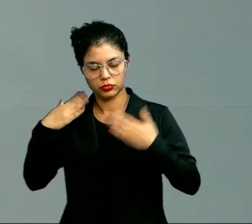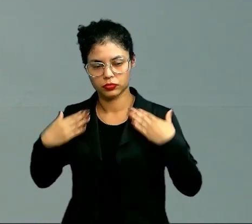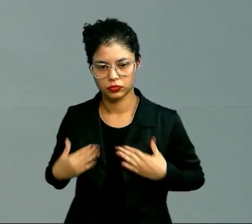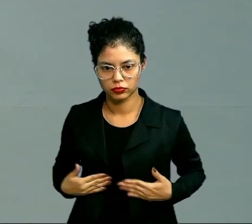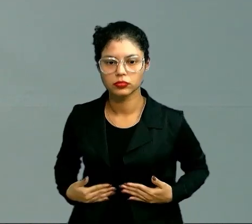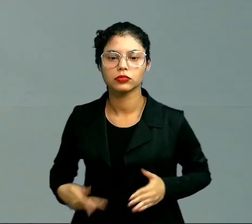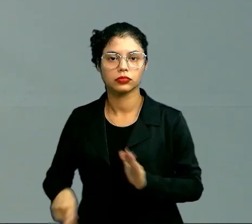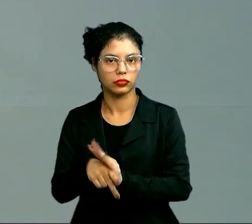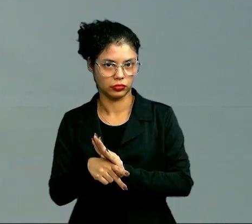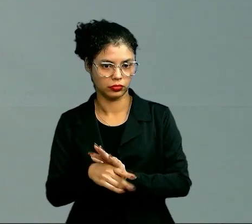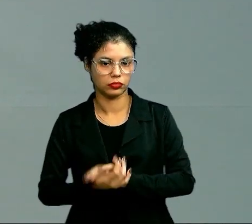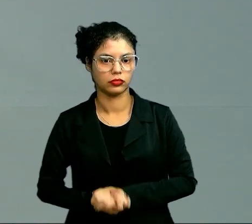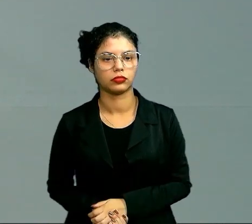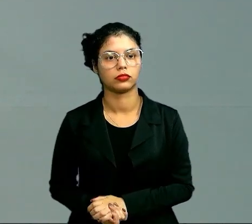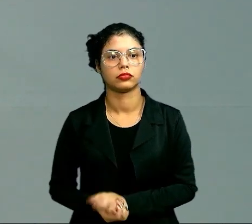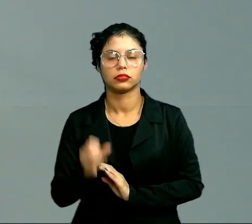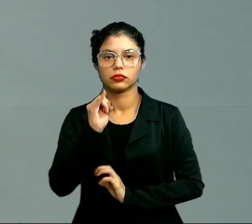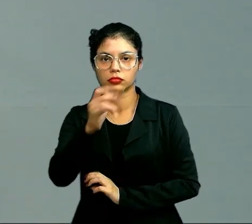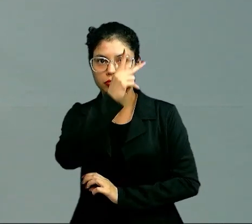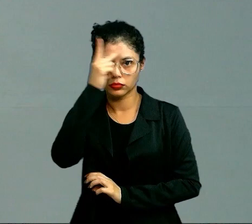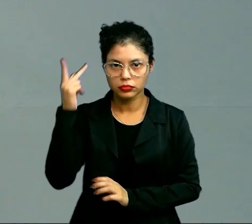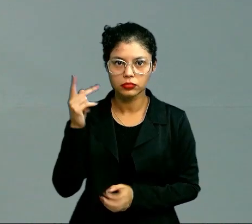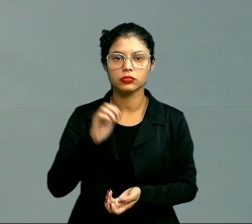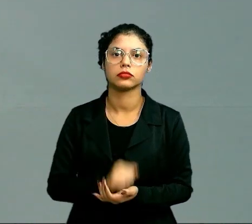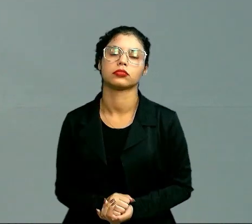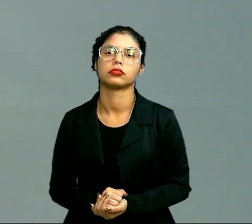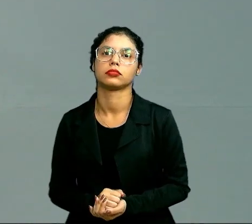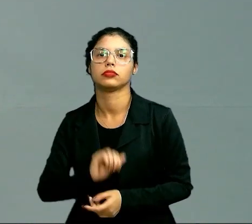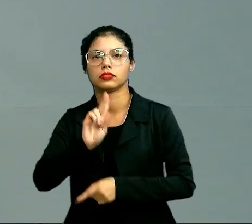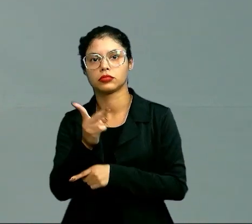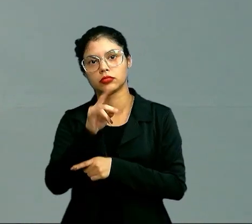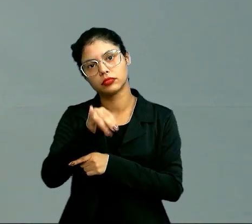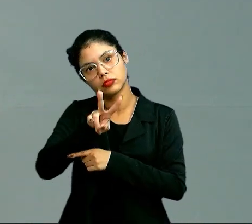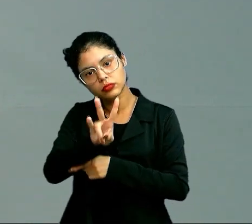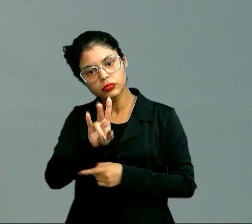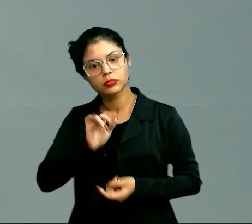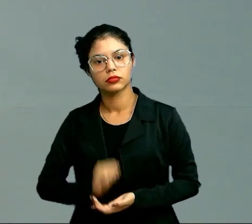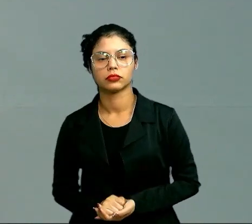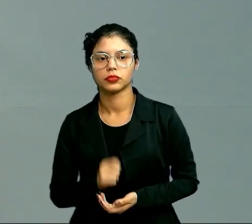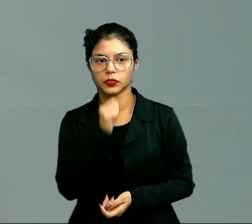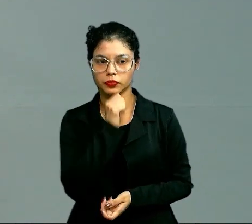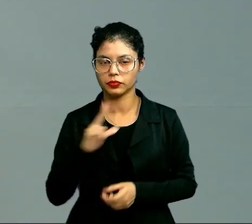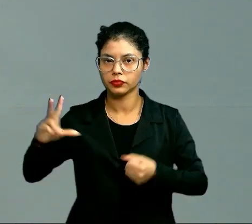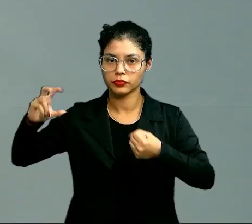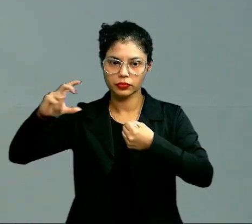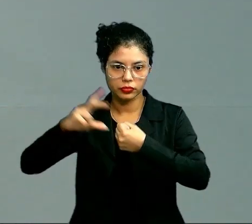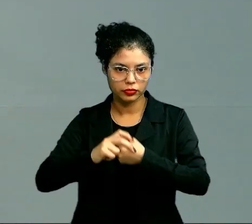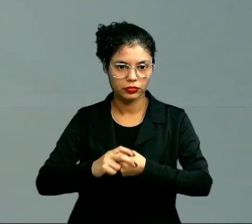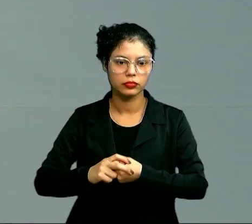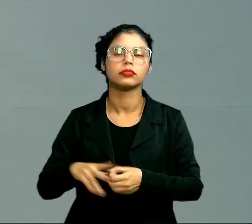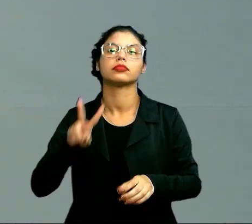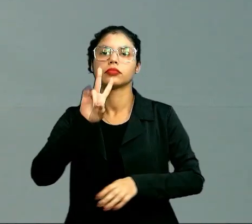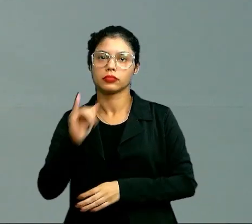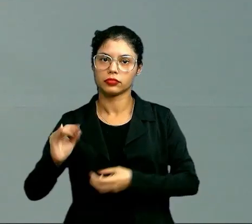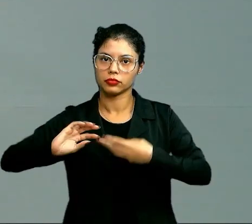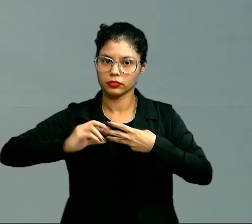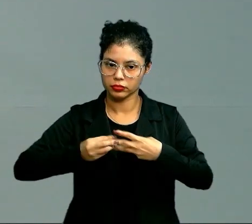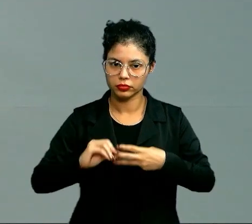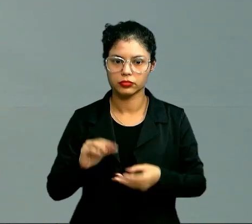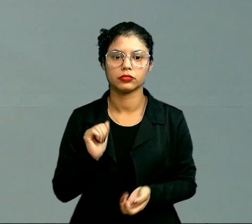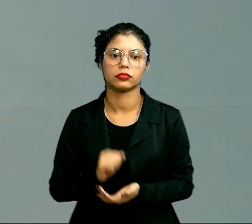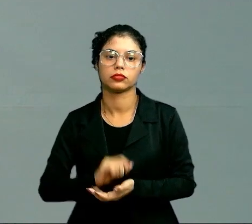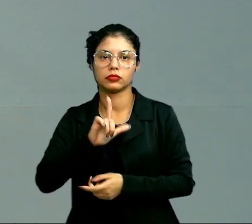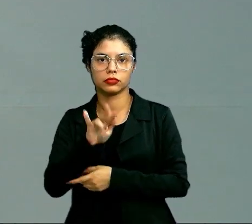do nosso corpo. Então, se a pessoa que está com HIV, esse vírus vai atacar essas células